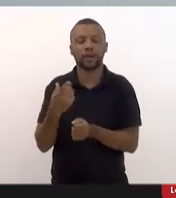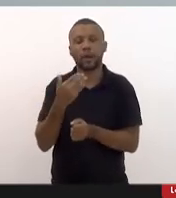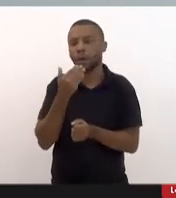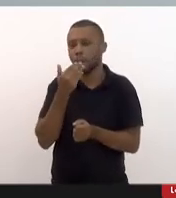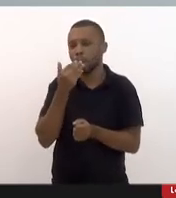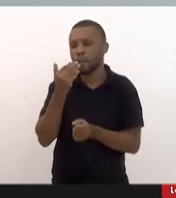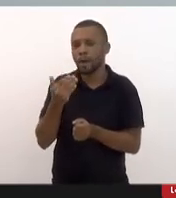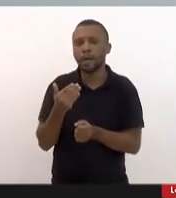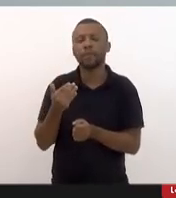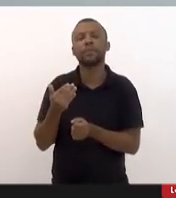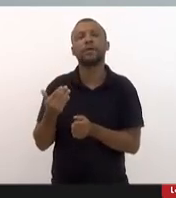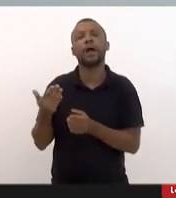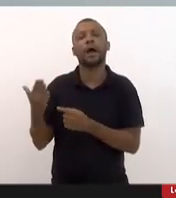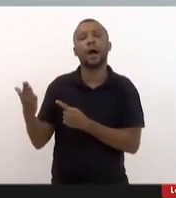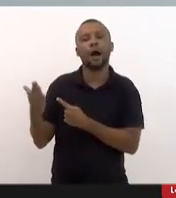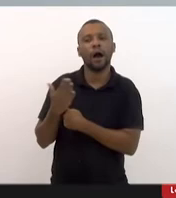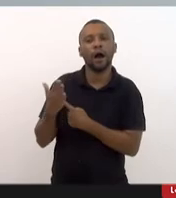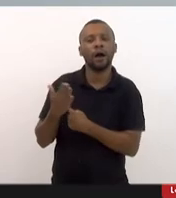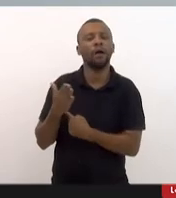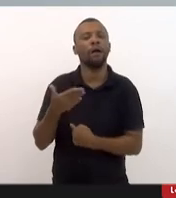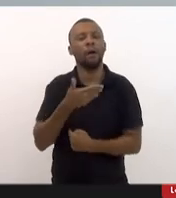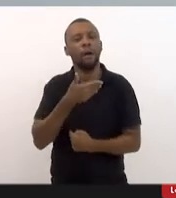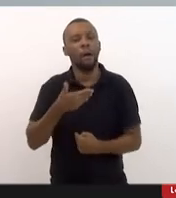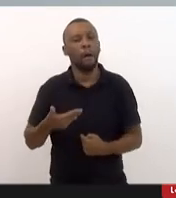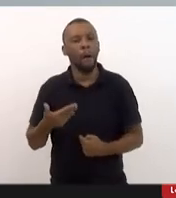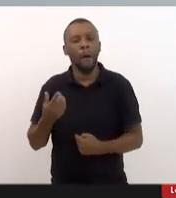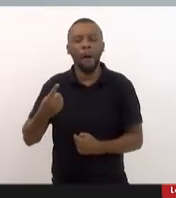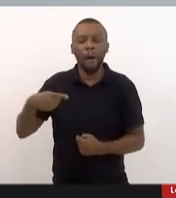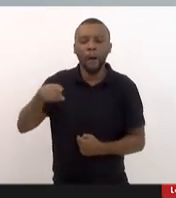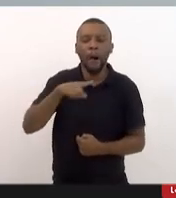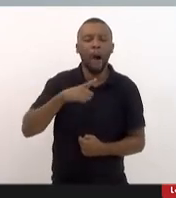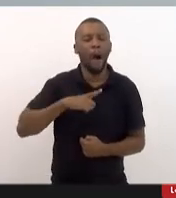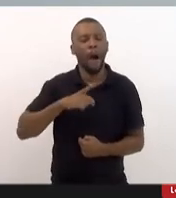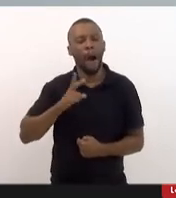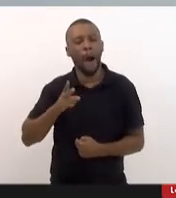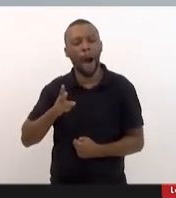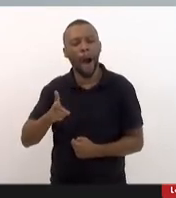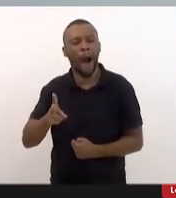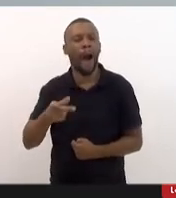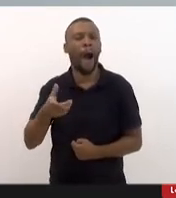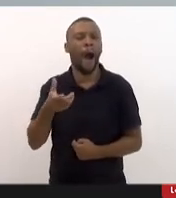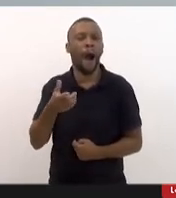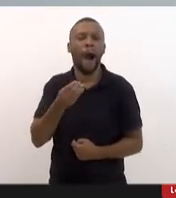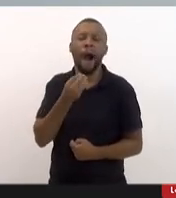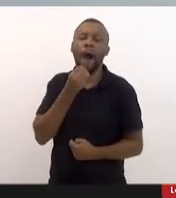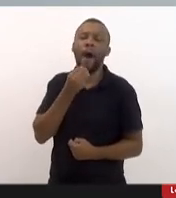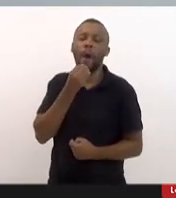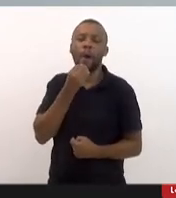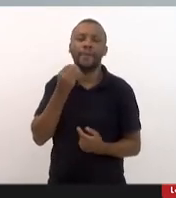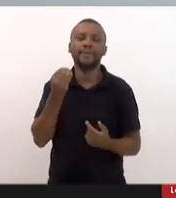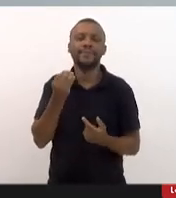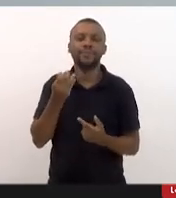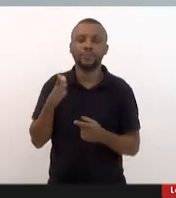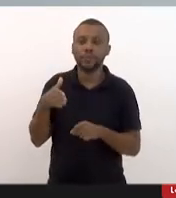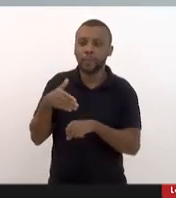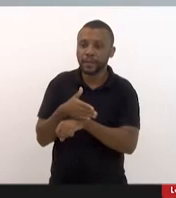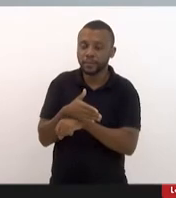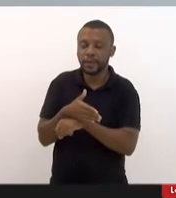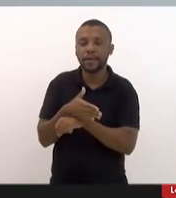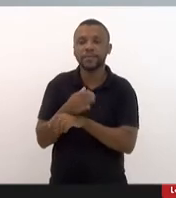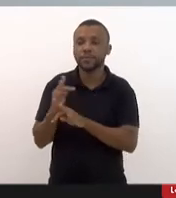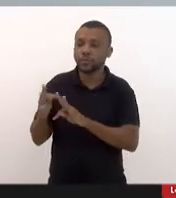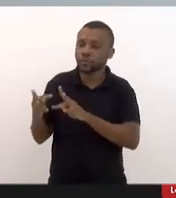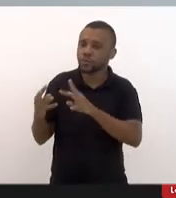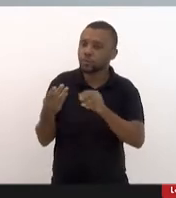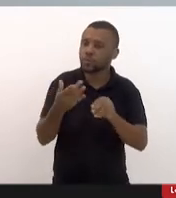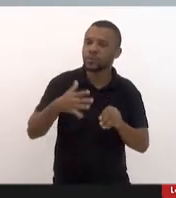a colaboração também de vocês, que quando houver essa continuidade, que nos dê a oportunidade também de participarmos de todas elas e